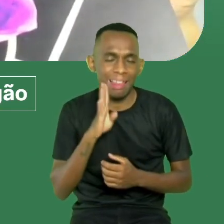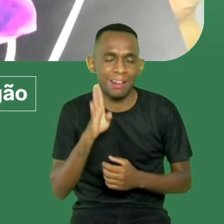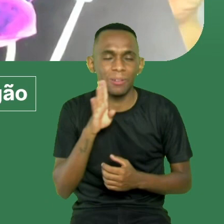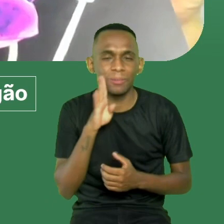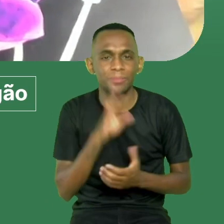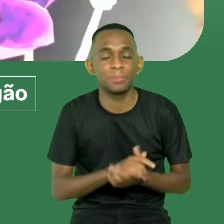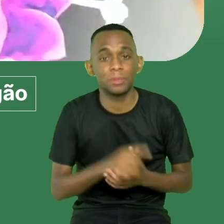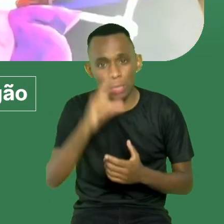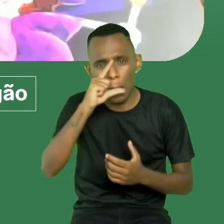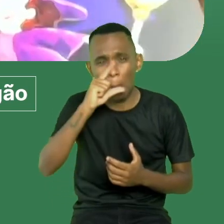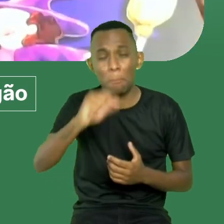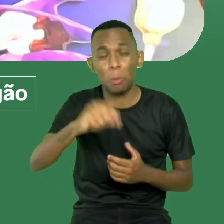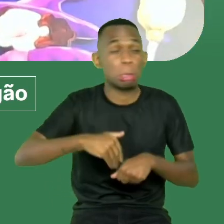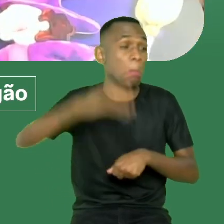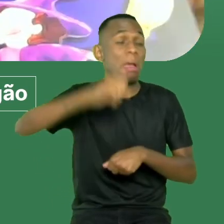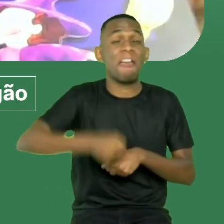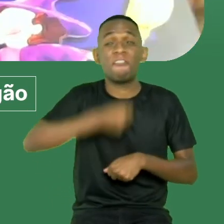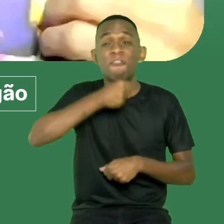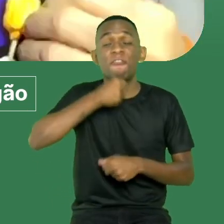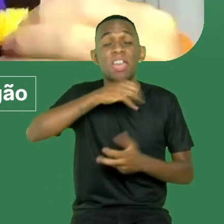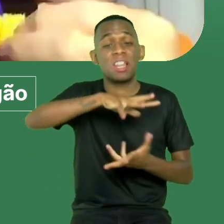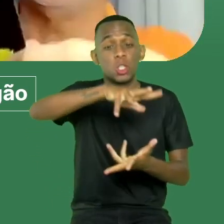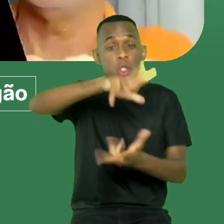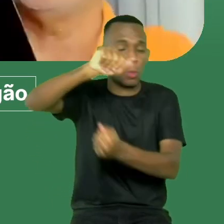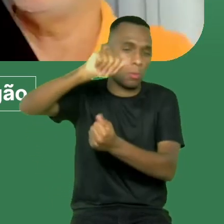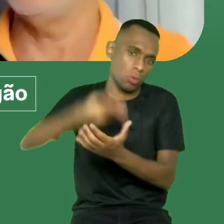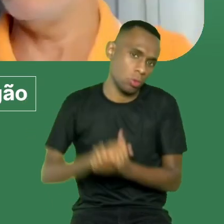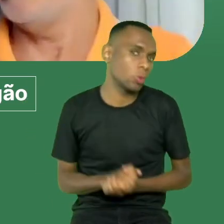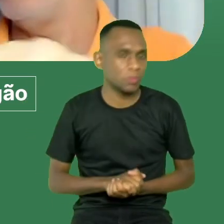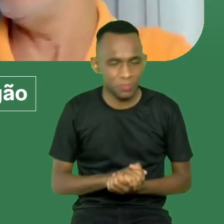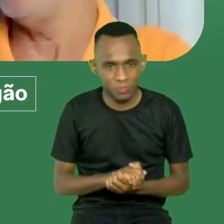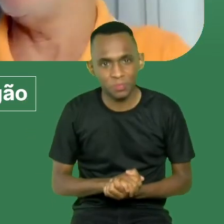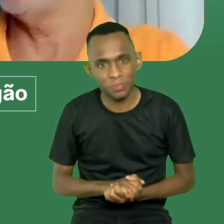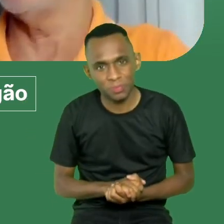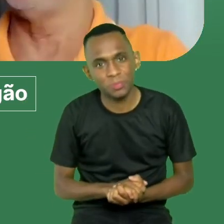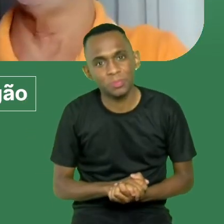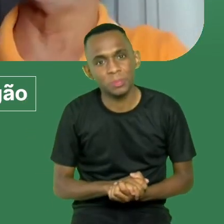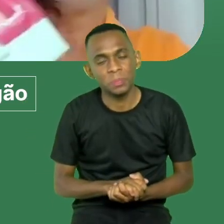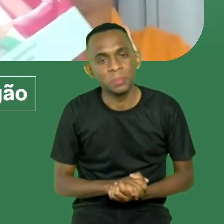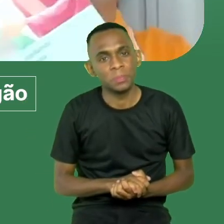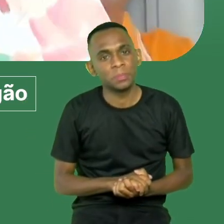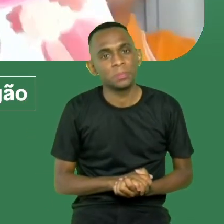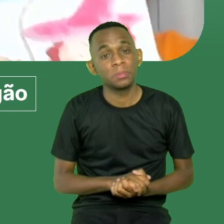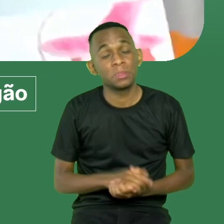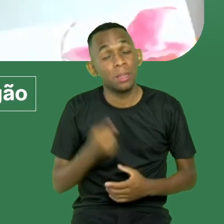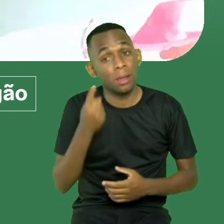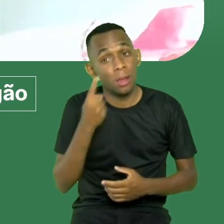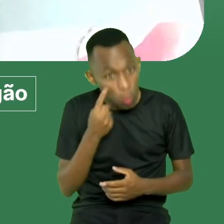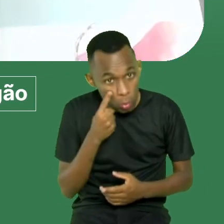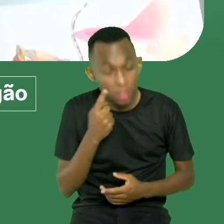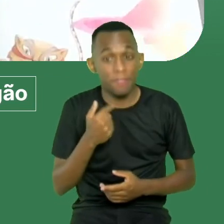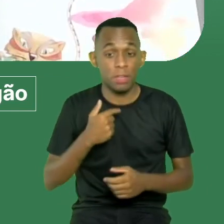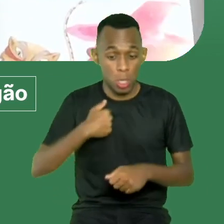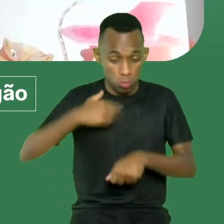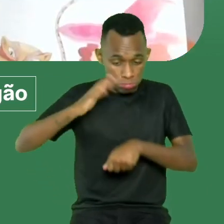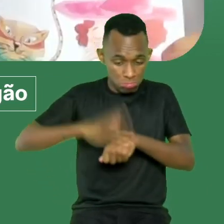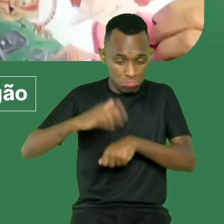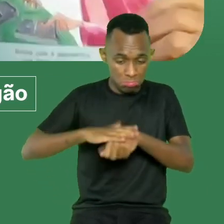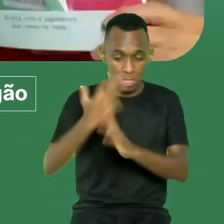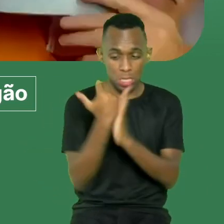Mais Velha do Mundo, é da Elisete Lisboa. É, esse é um livro que eu ilustrei.